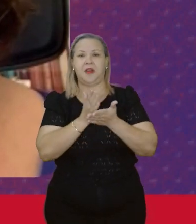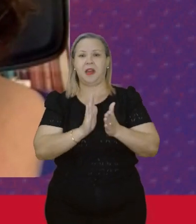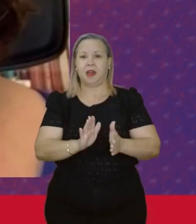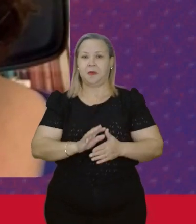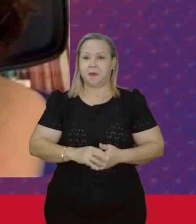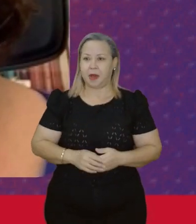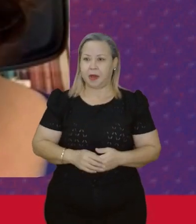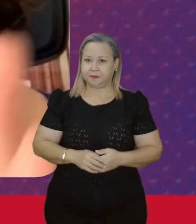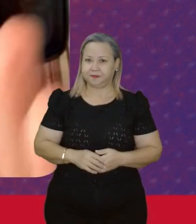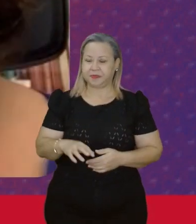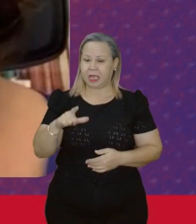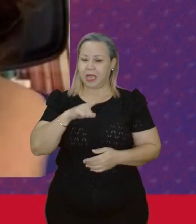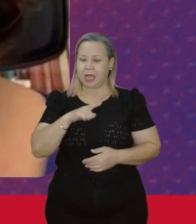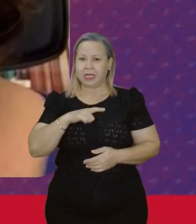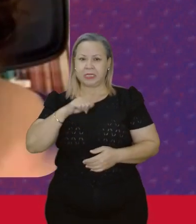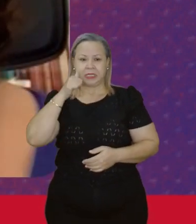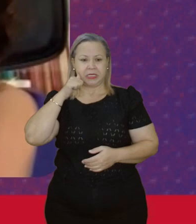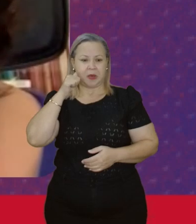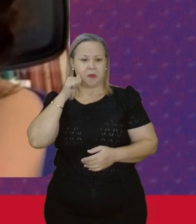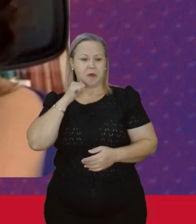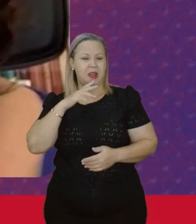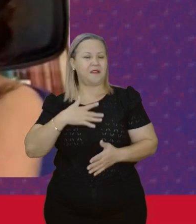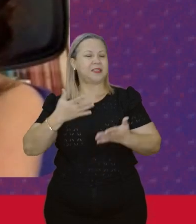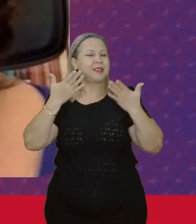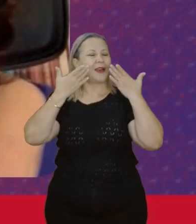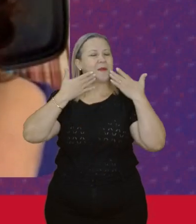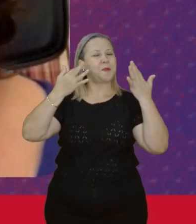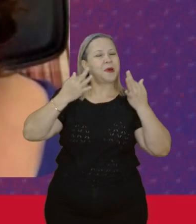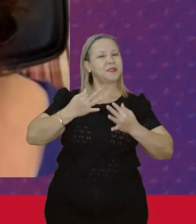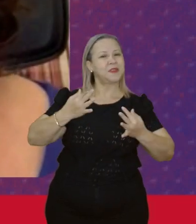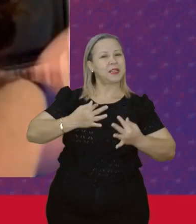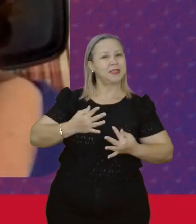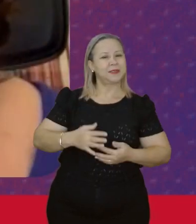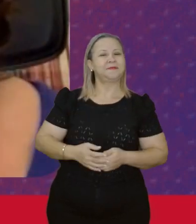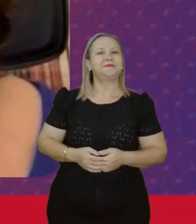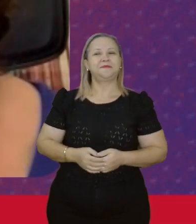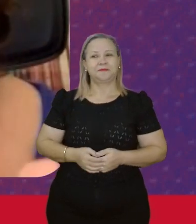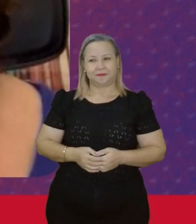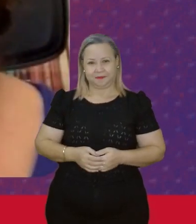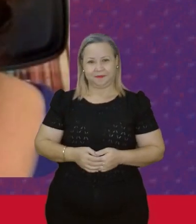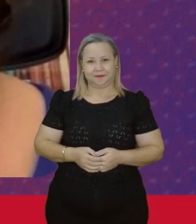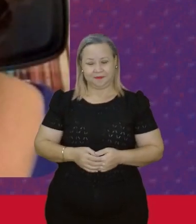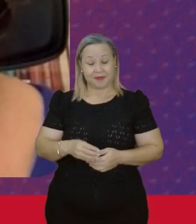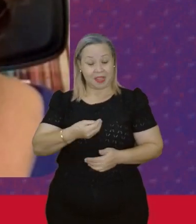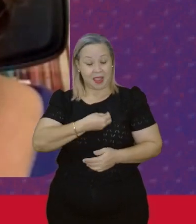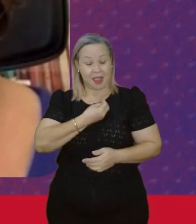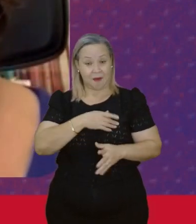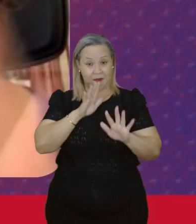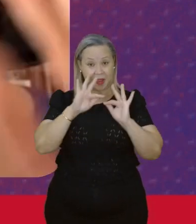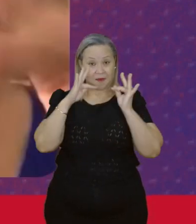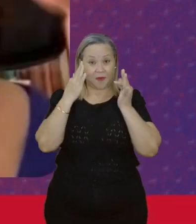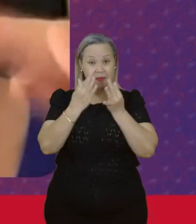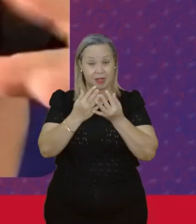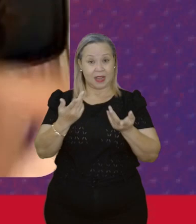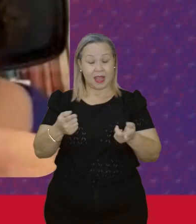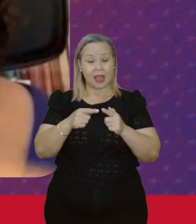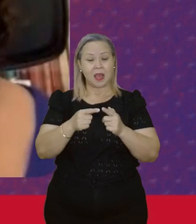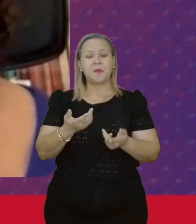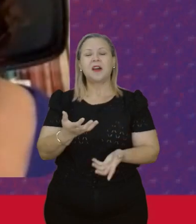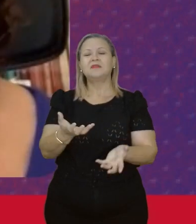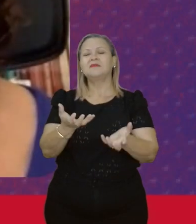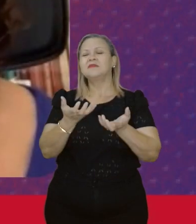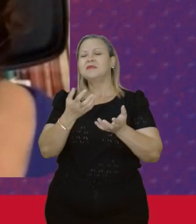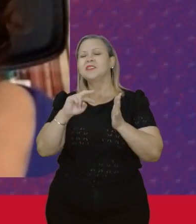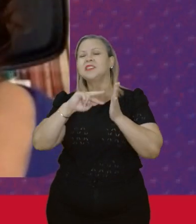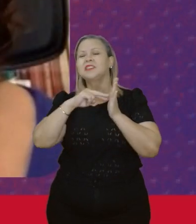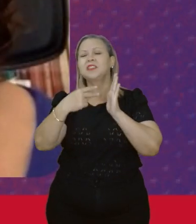a existência da mulher vai ser mais feliz na vida familiar. Mas quer dizer o seguinte, é